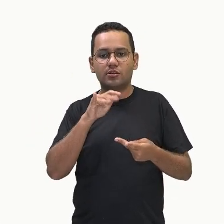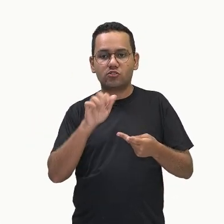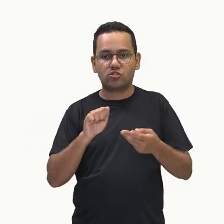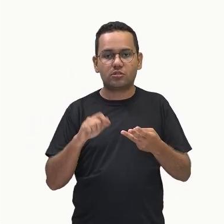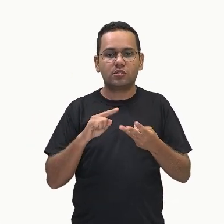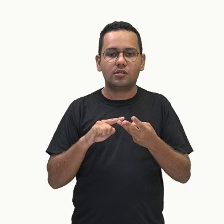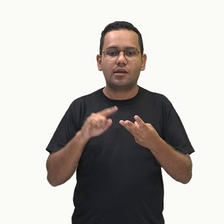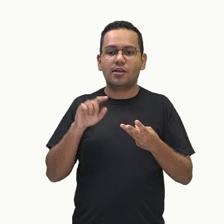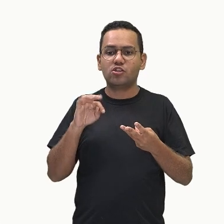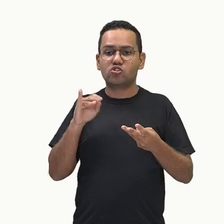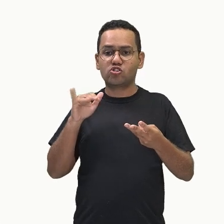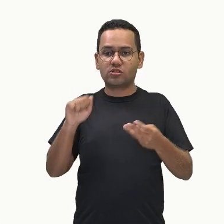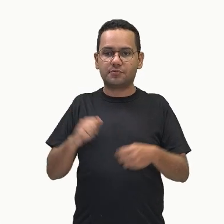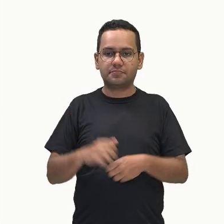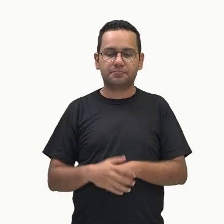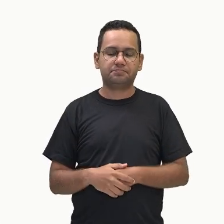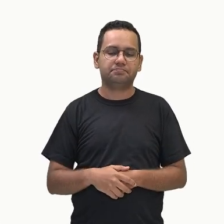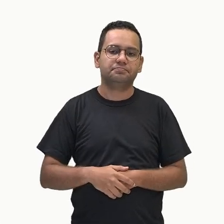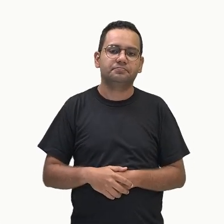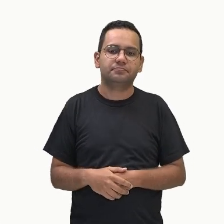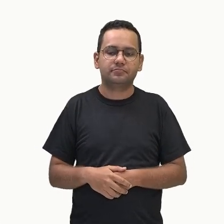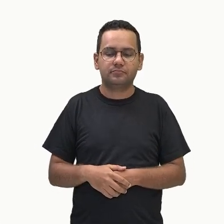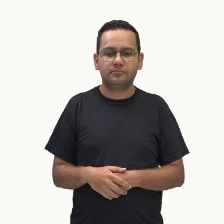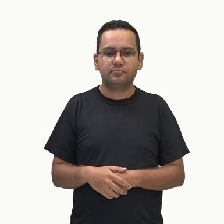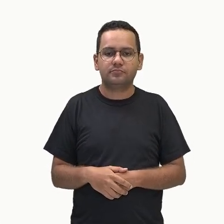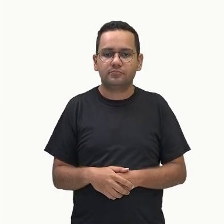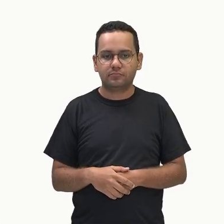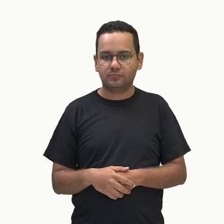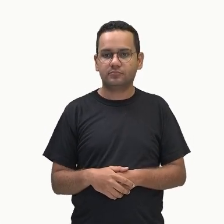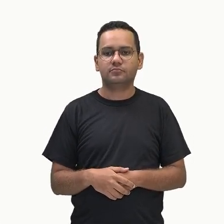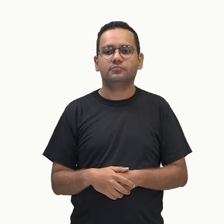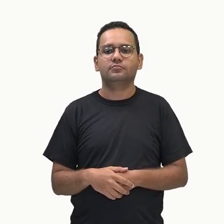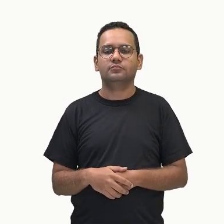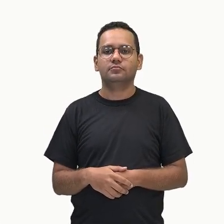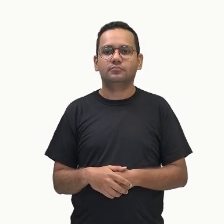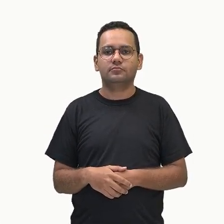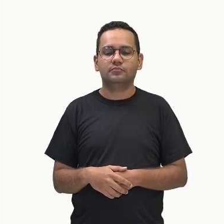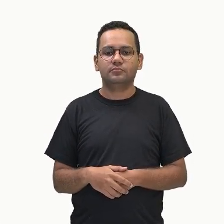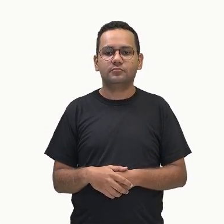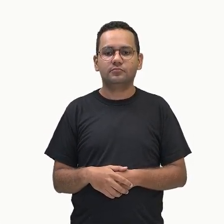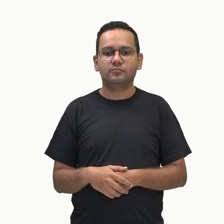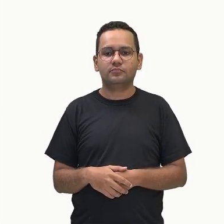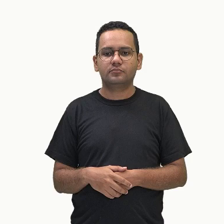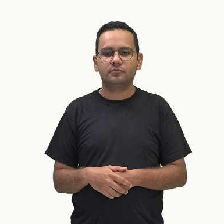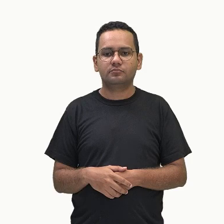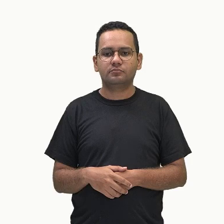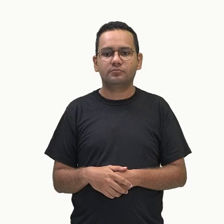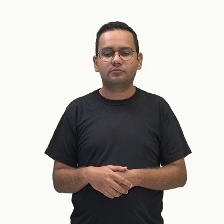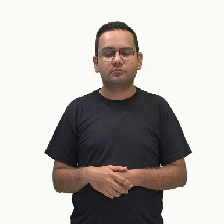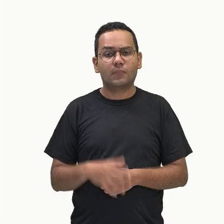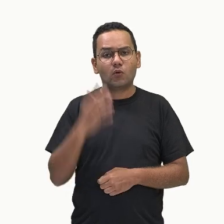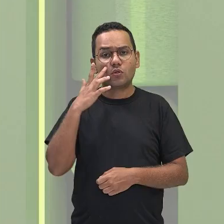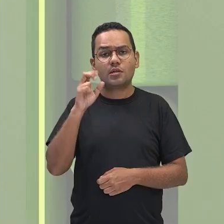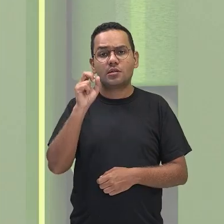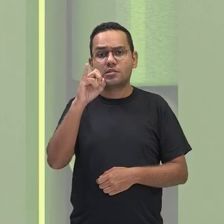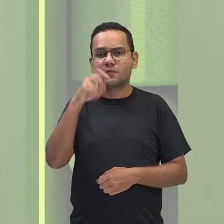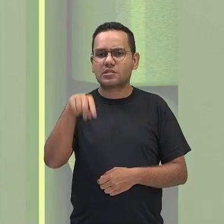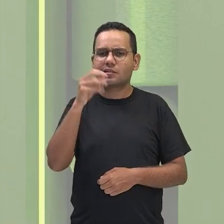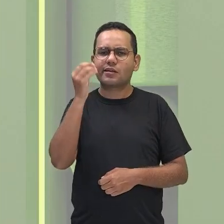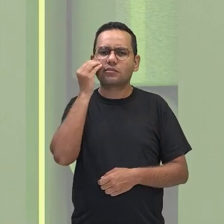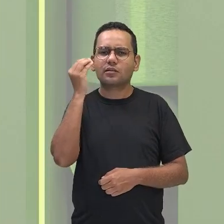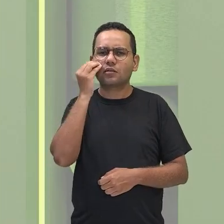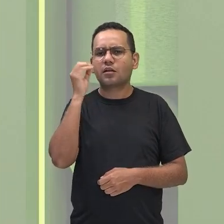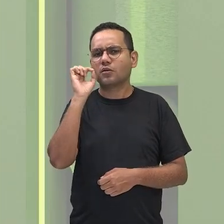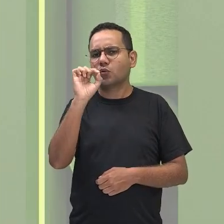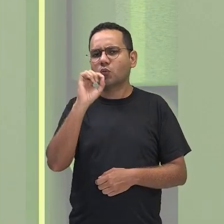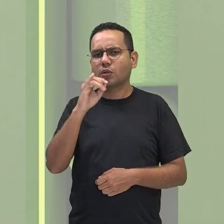Não sei se você já teve o contato, já teve a oportunidade de pegar uma lata de tinta depois de um longo tempo